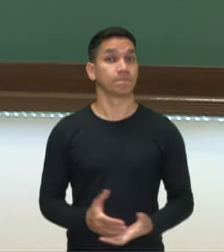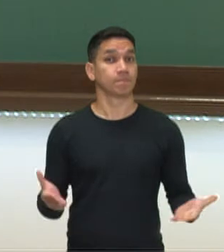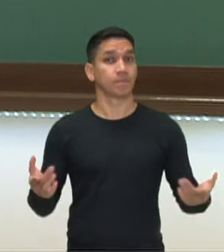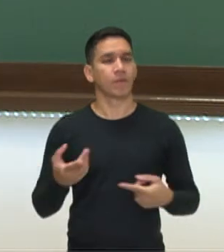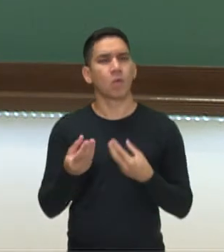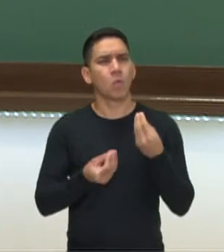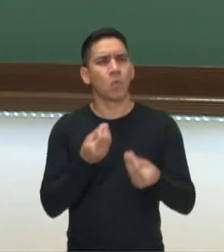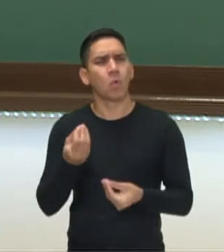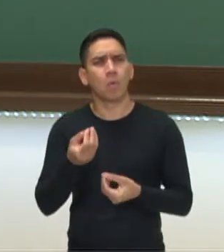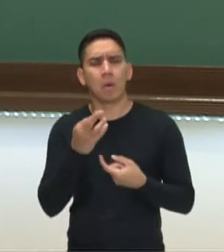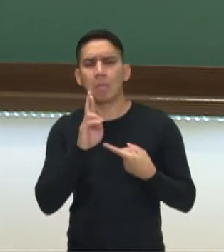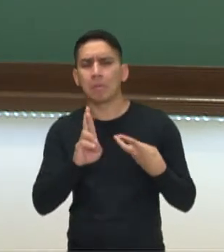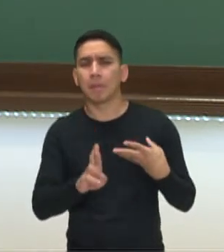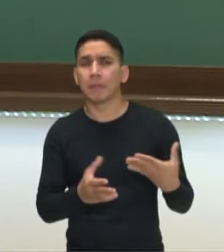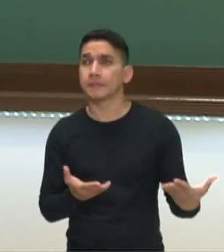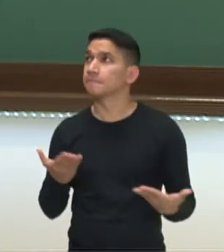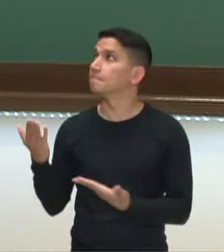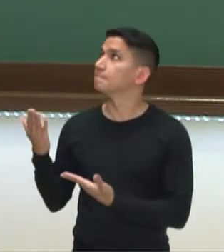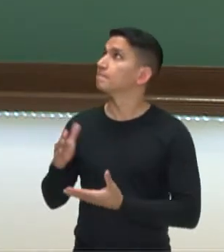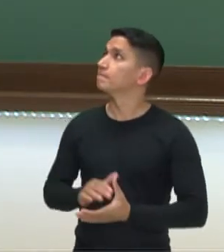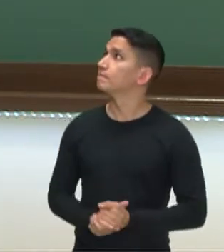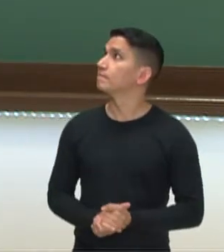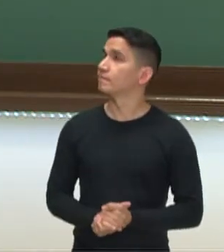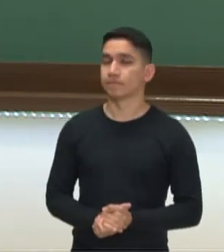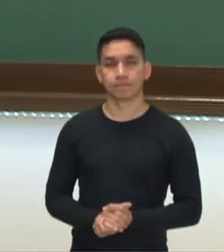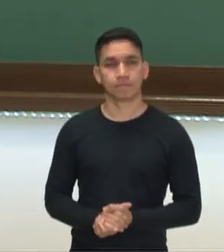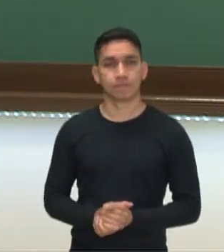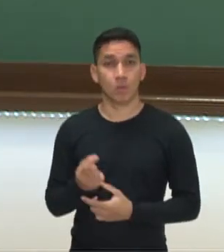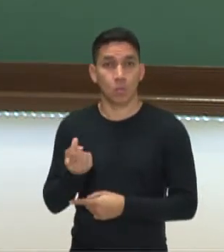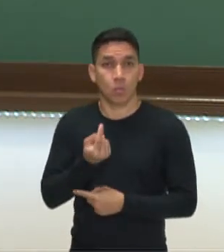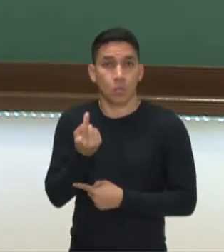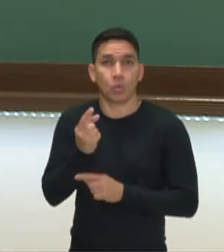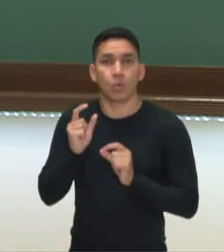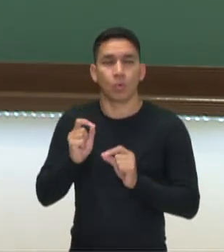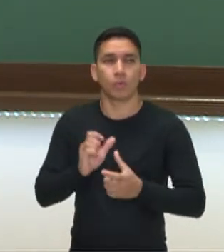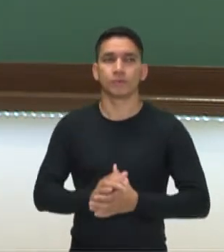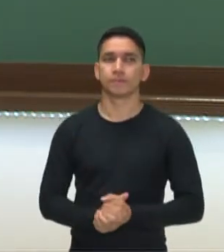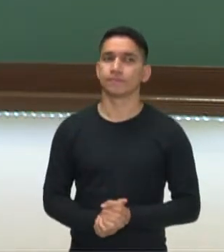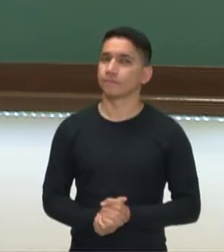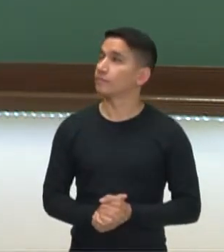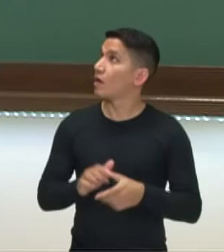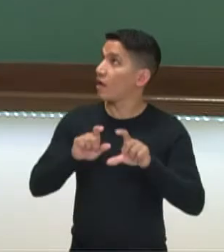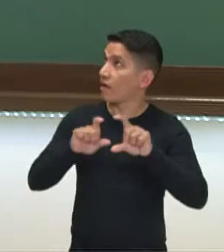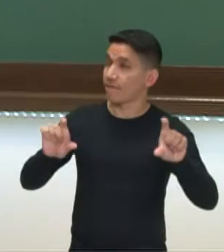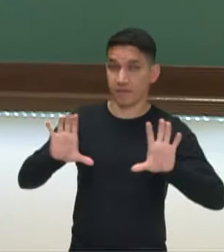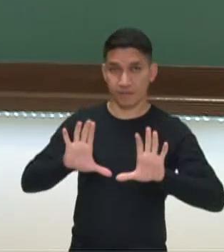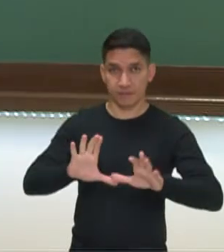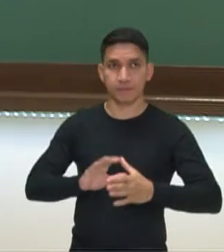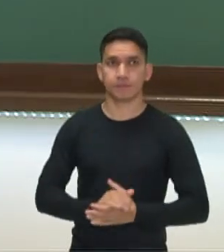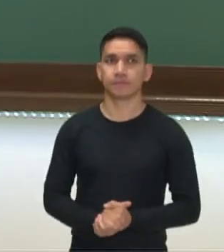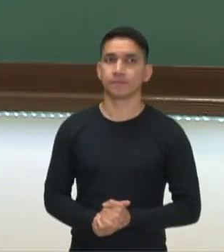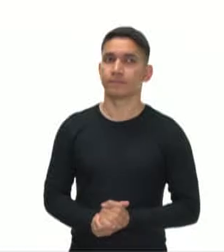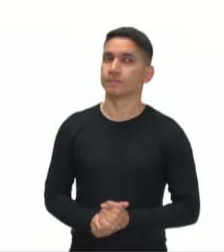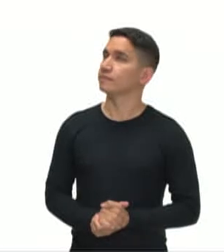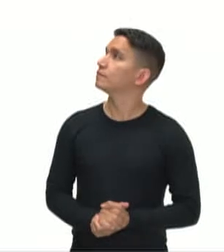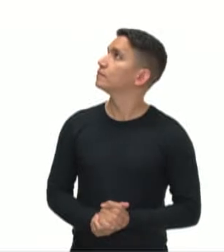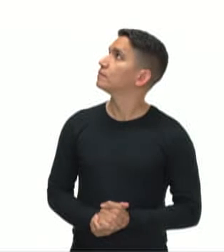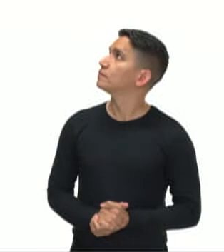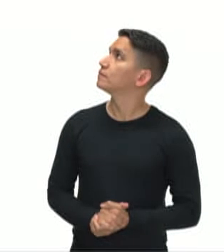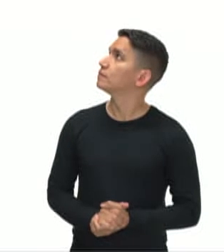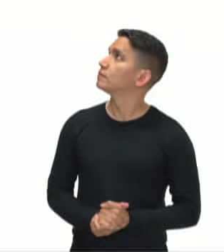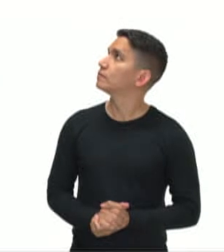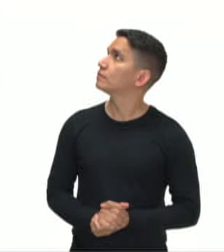Então, como que ficaria aqui no singular? Ó, a frase é: el 9% de